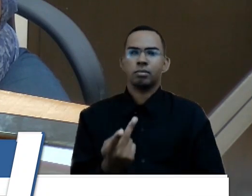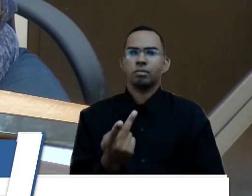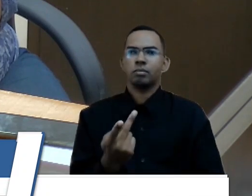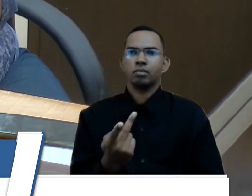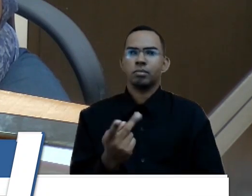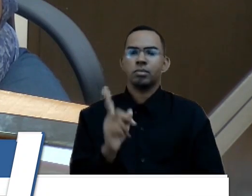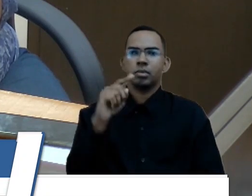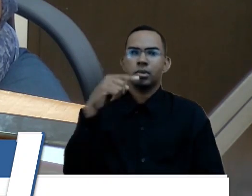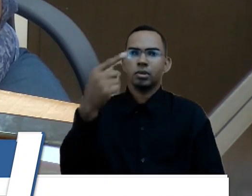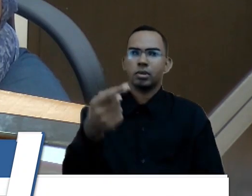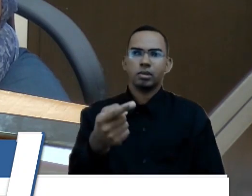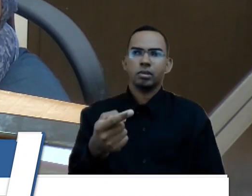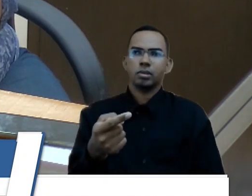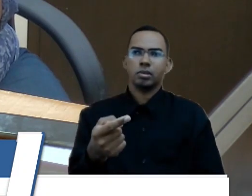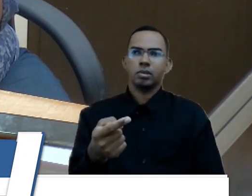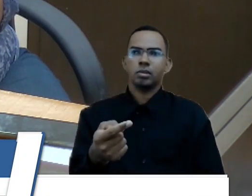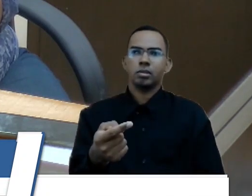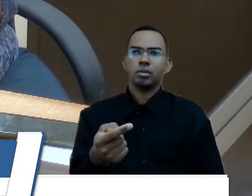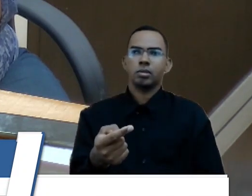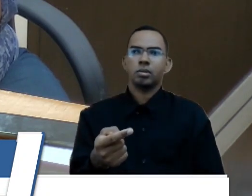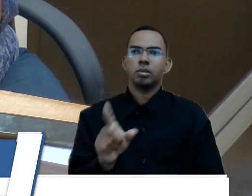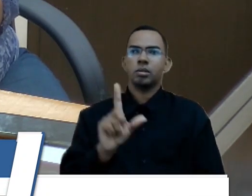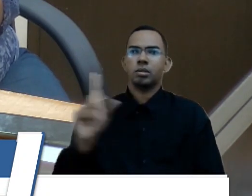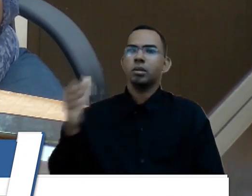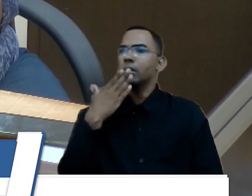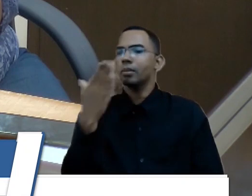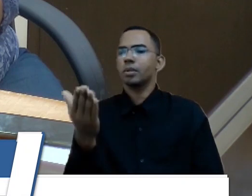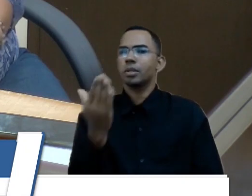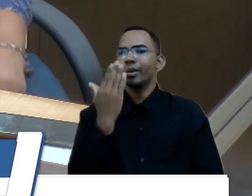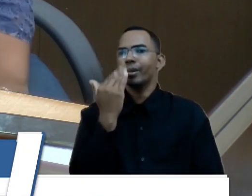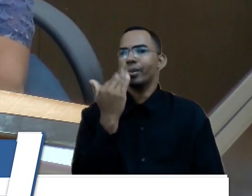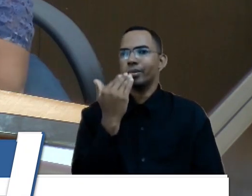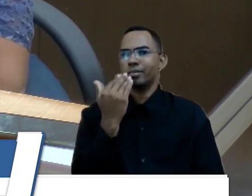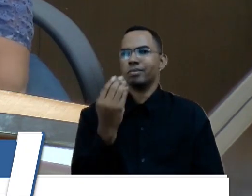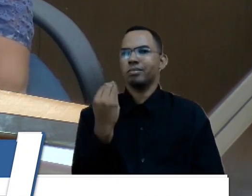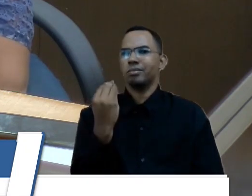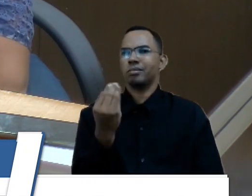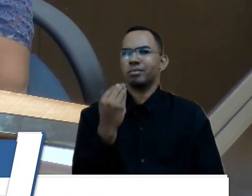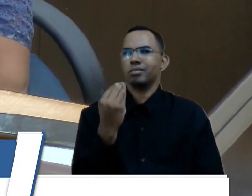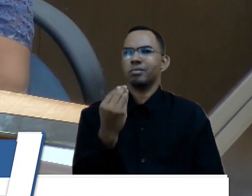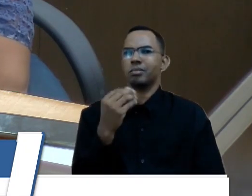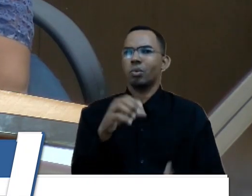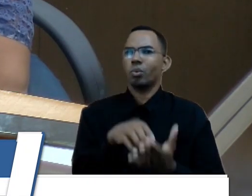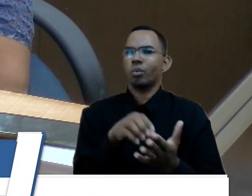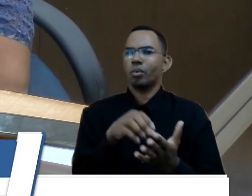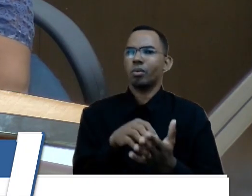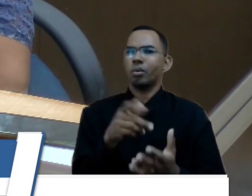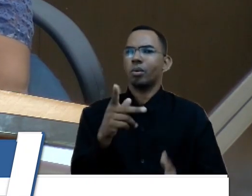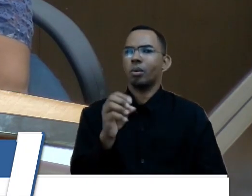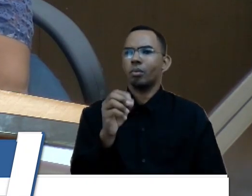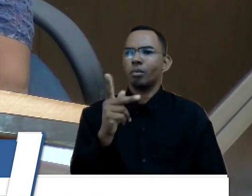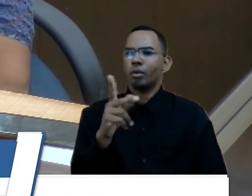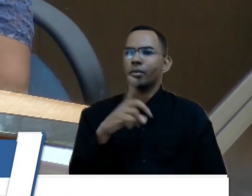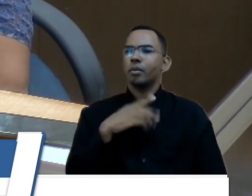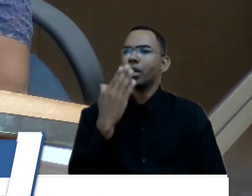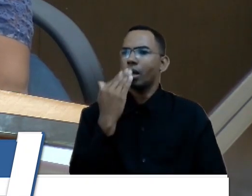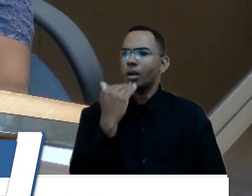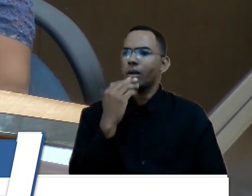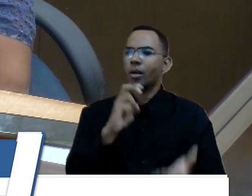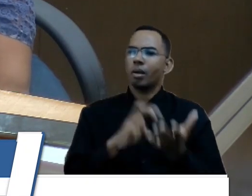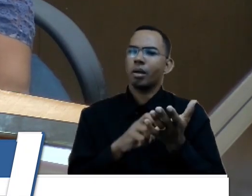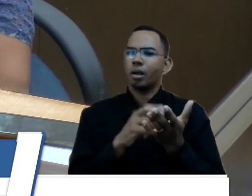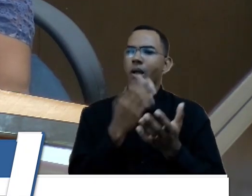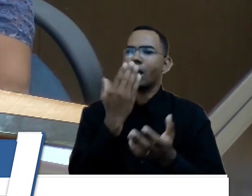depois ela sai para pedir comida. Uai, mas se no Centro Pop tem almoço, café da manhã,